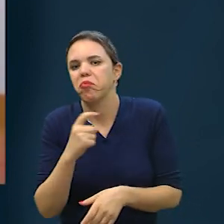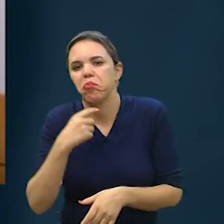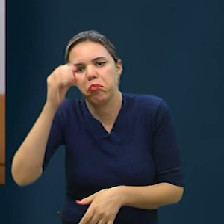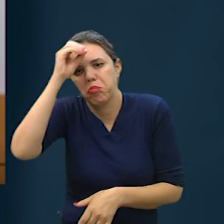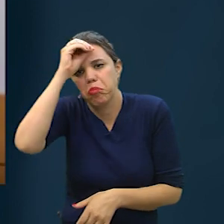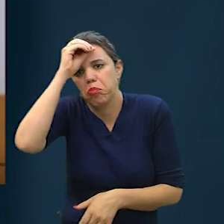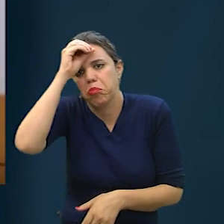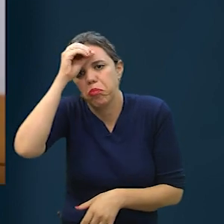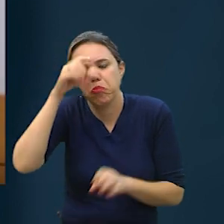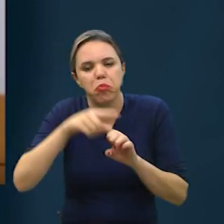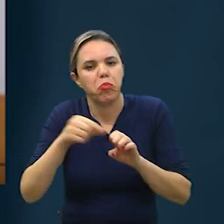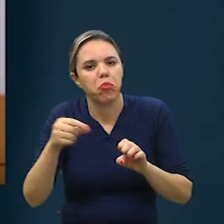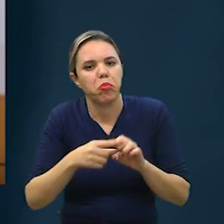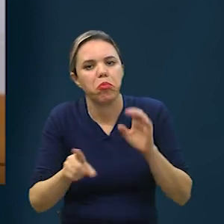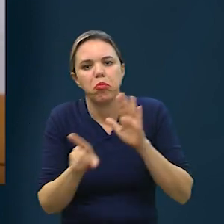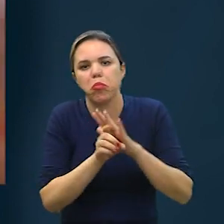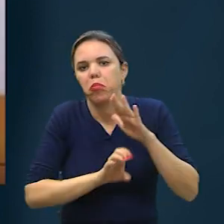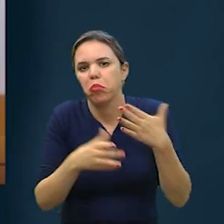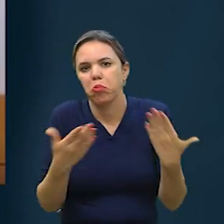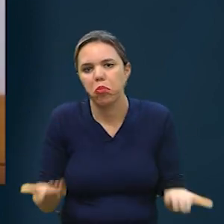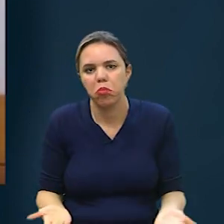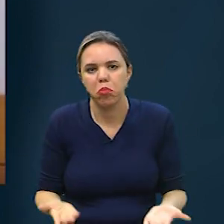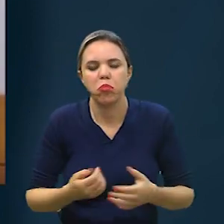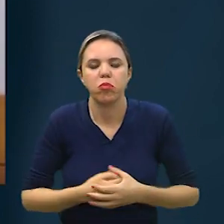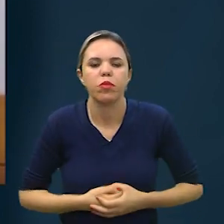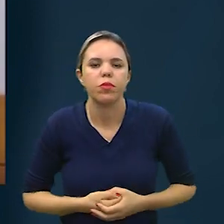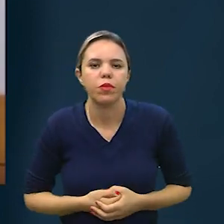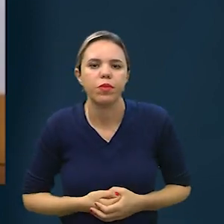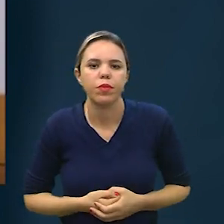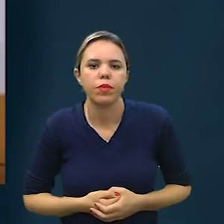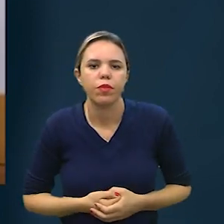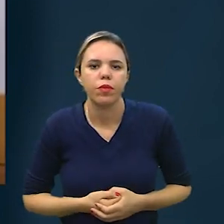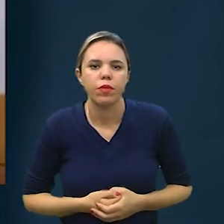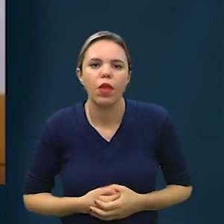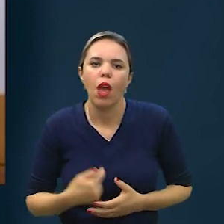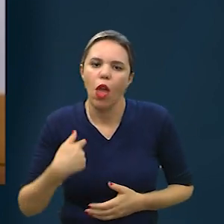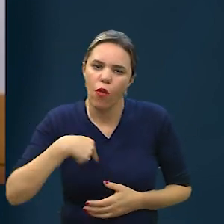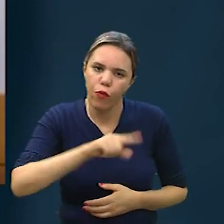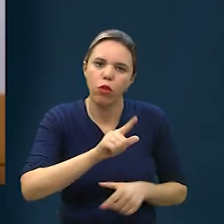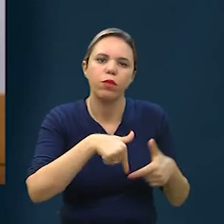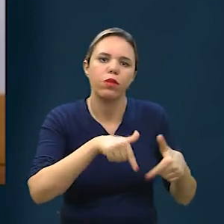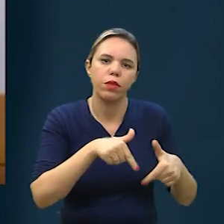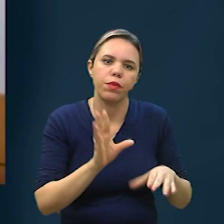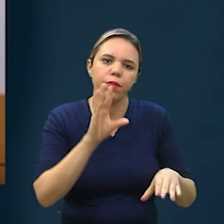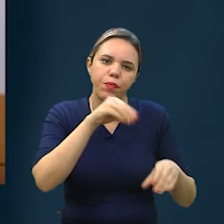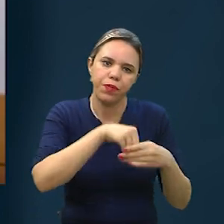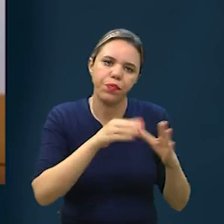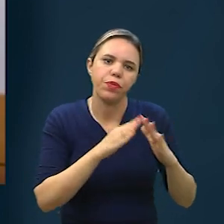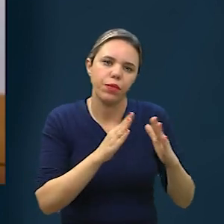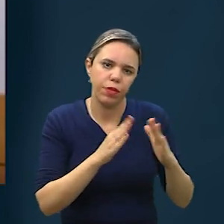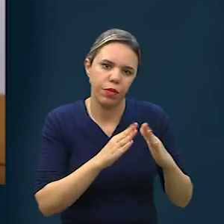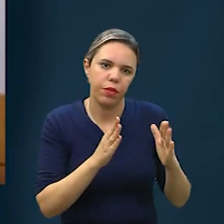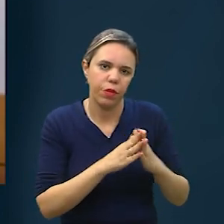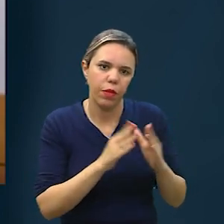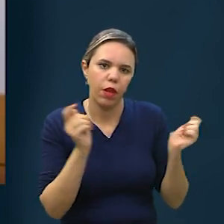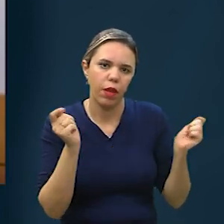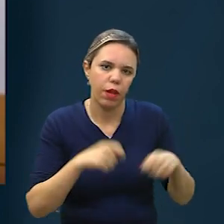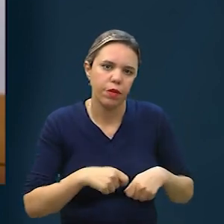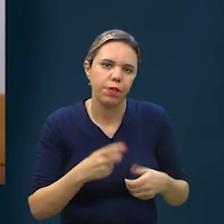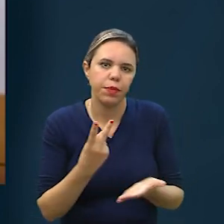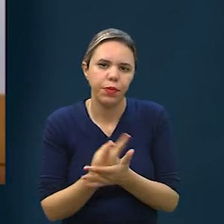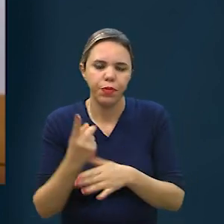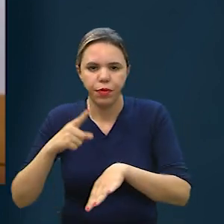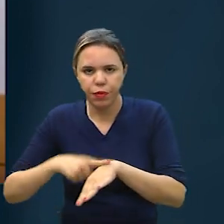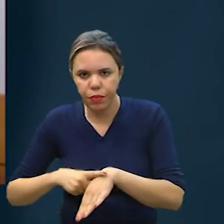Nem sabia o que era ser empreendedor, nem sabia o que era ser empresário, mas fui trabalhar dentro de casa para poder,